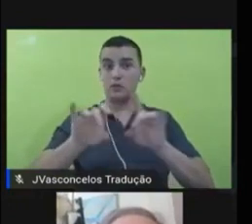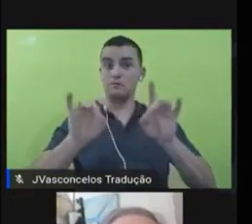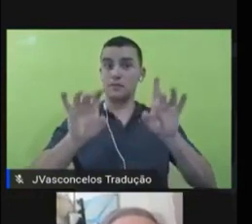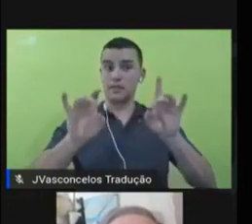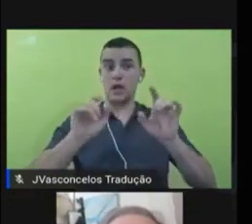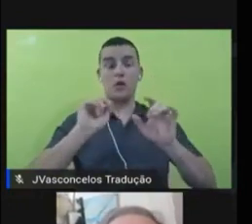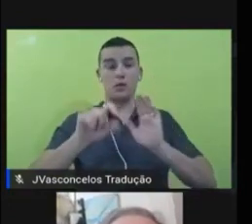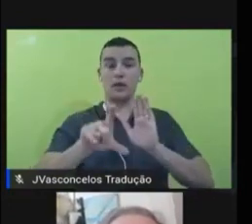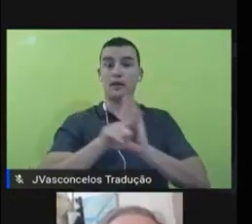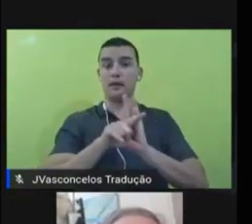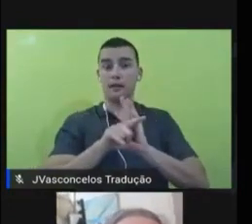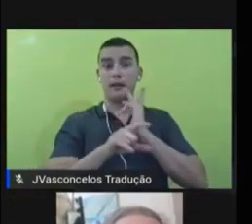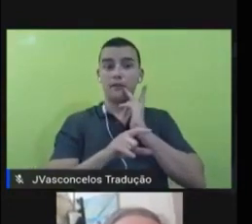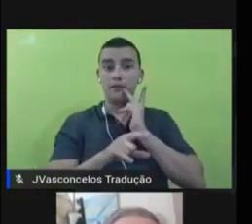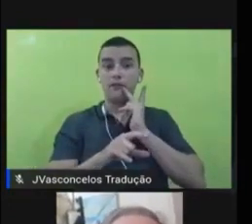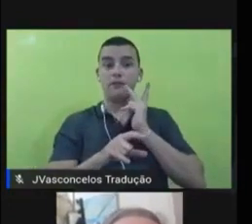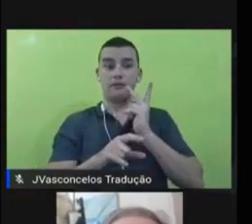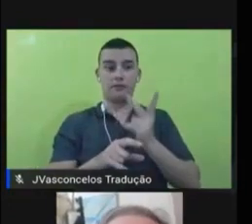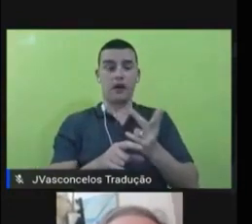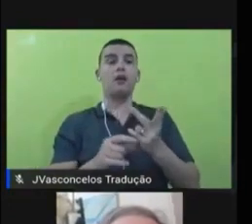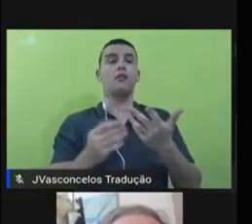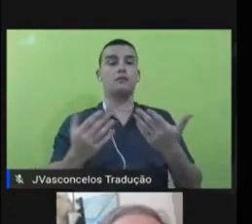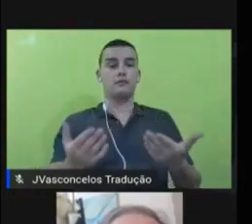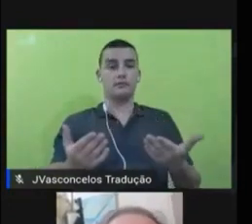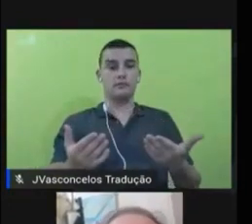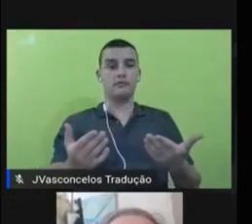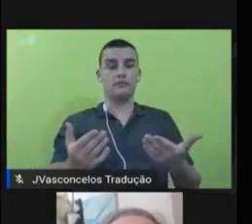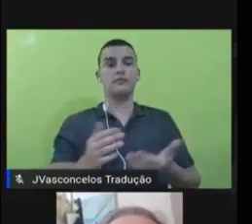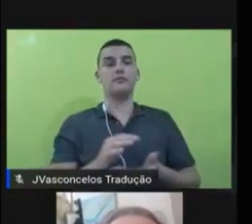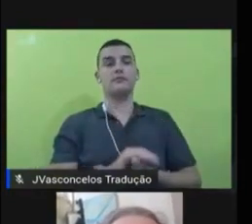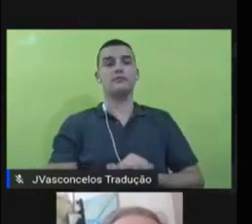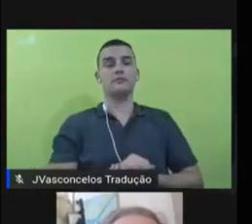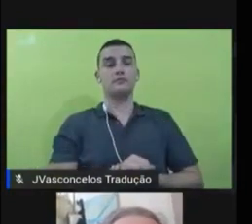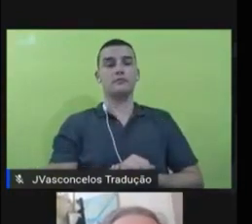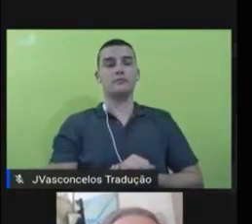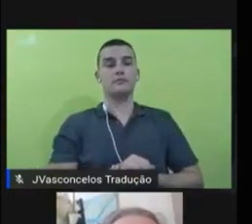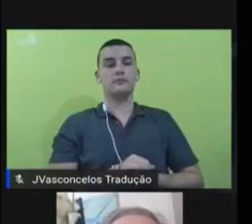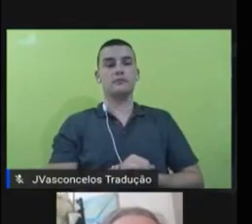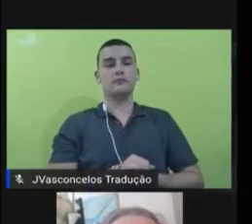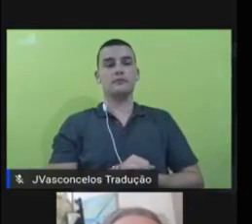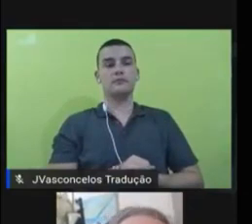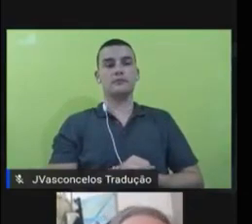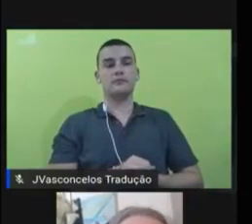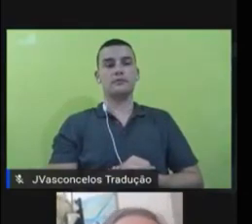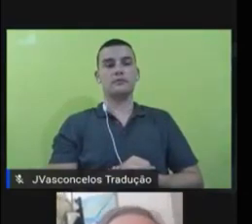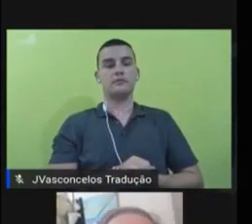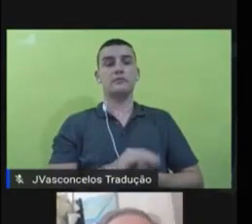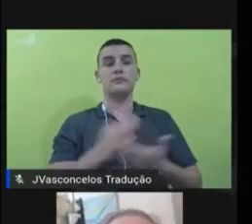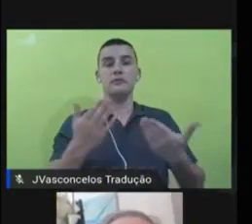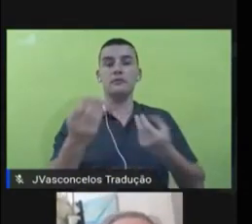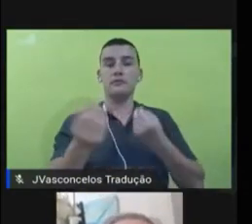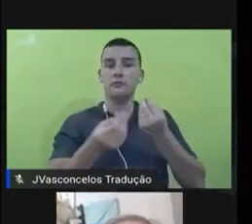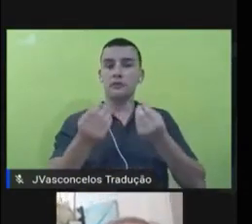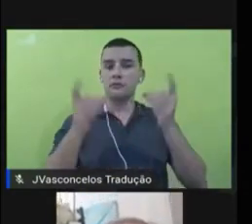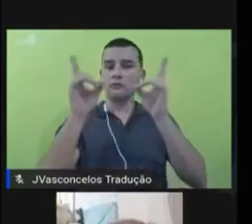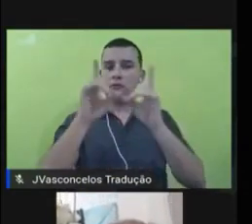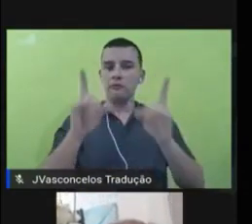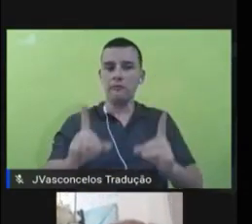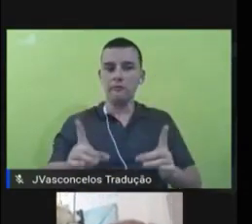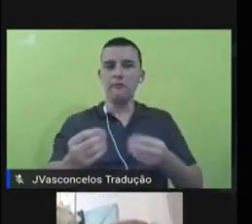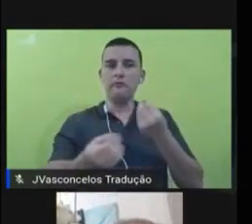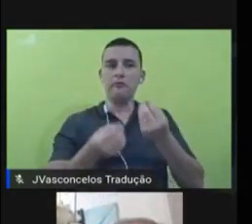de Diretrizes e Bases hoje concebe a questão das deficiências e dos